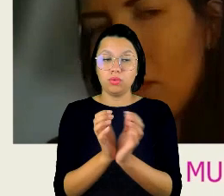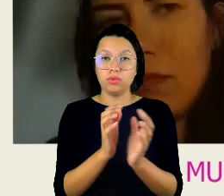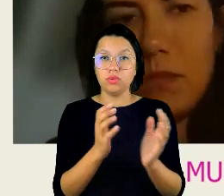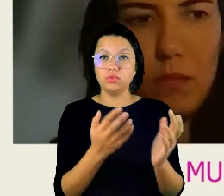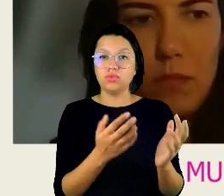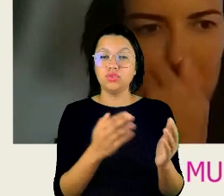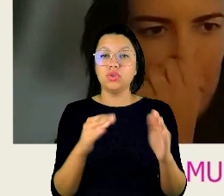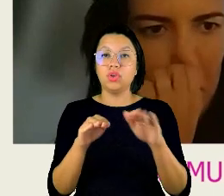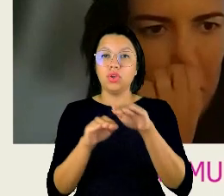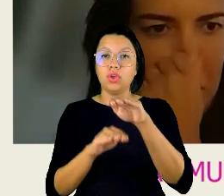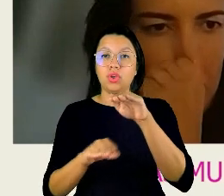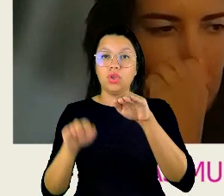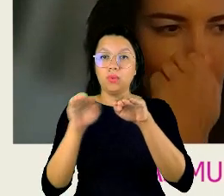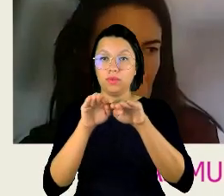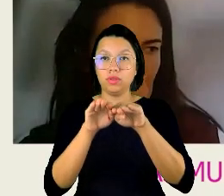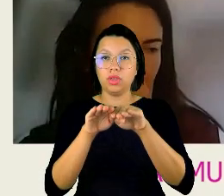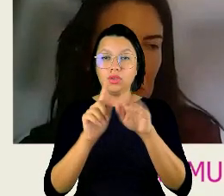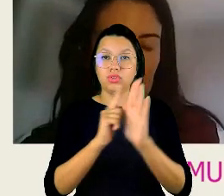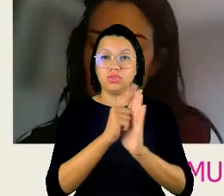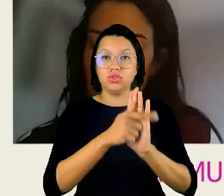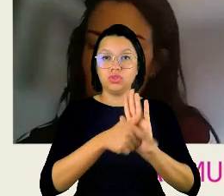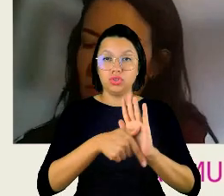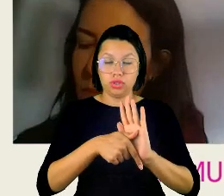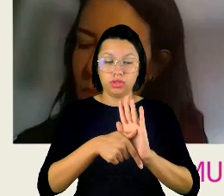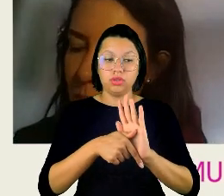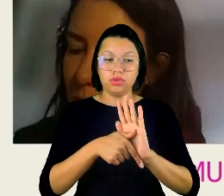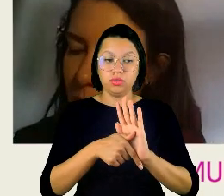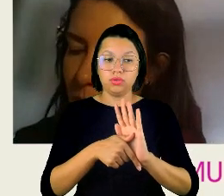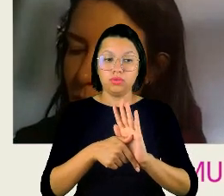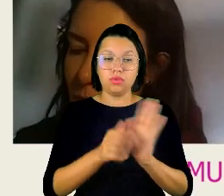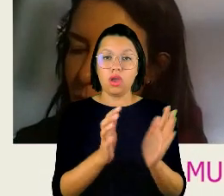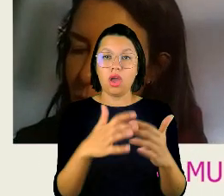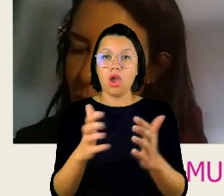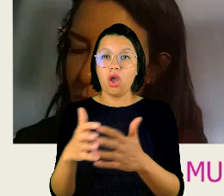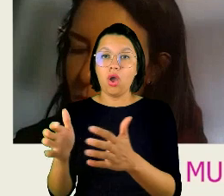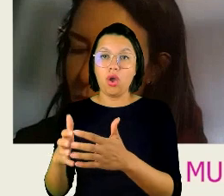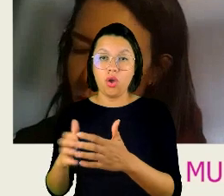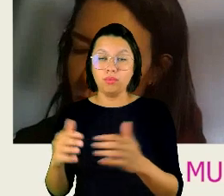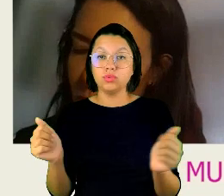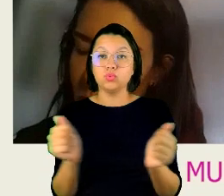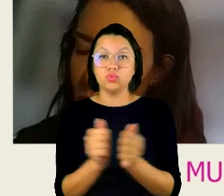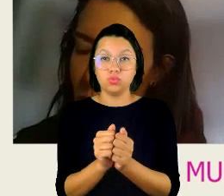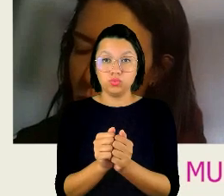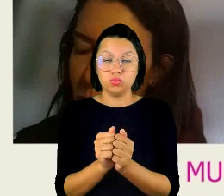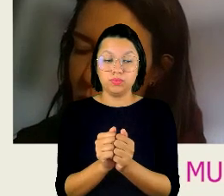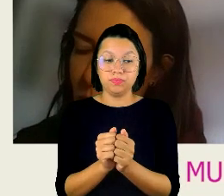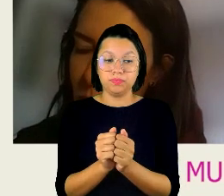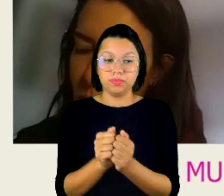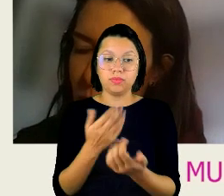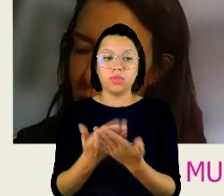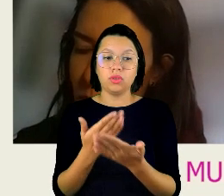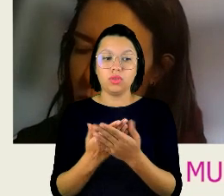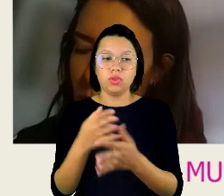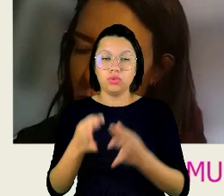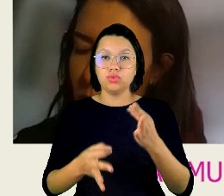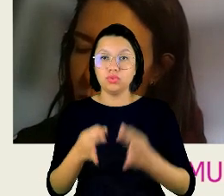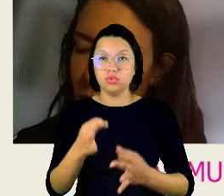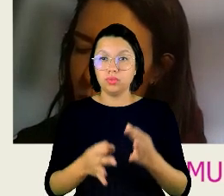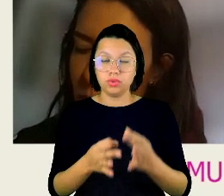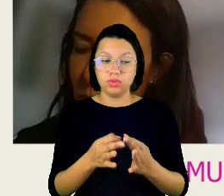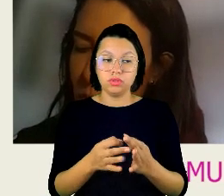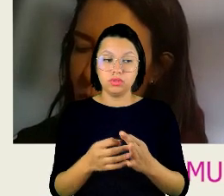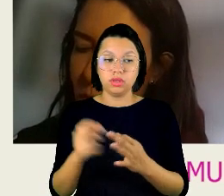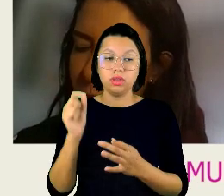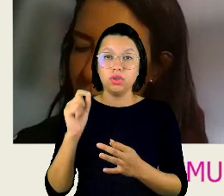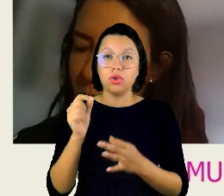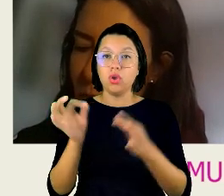do Tribunal Regional Federal da Terceira Região. Foi a comissão, juntamente com a Escola de Magistrados,